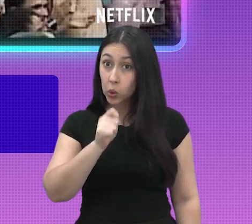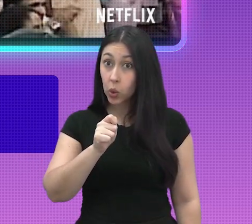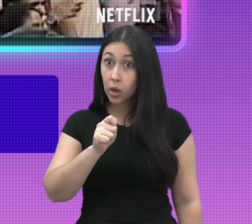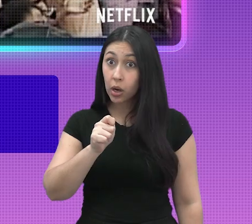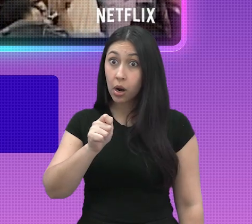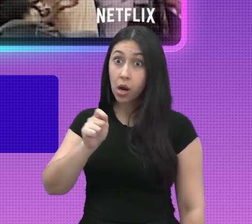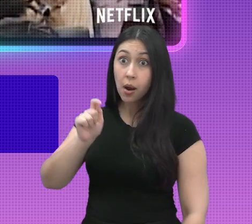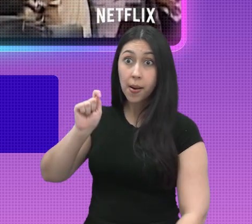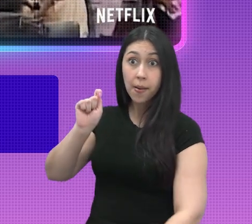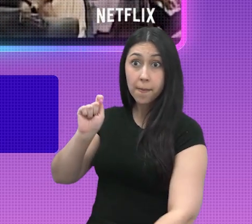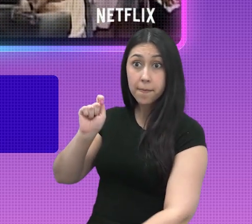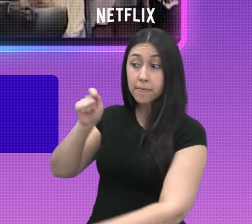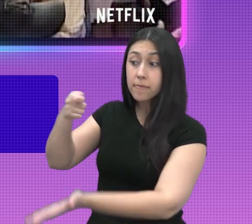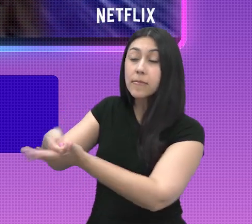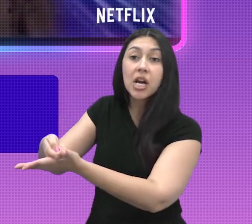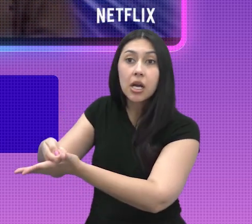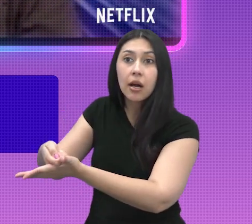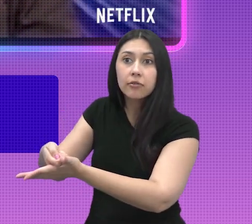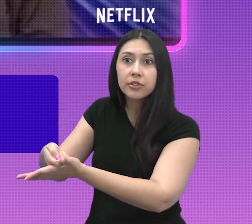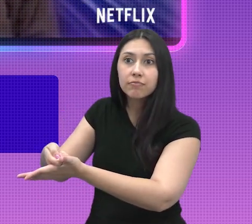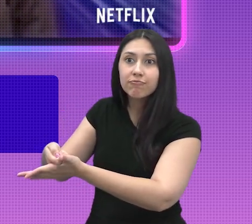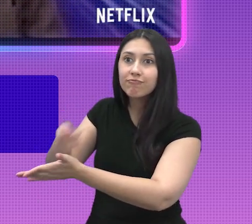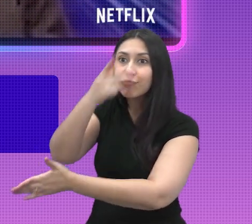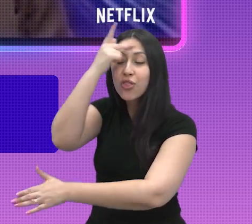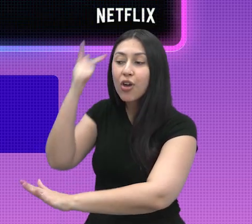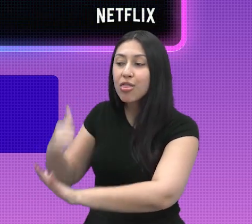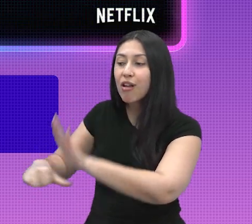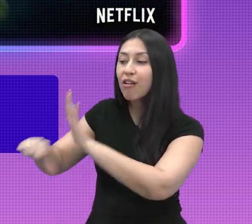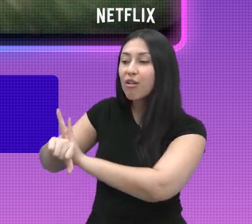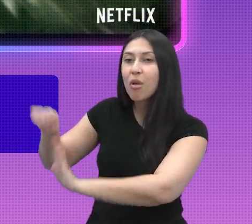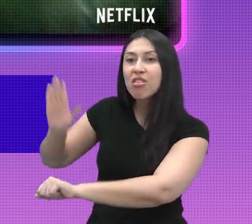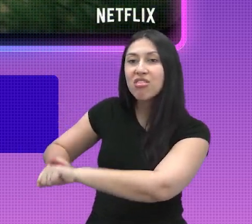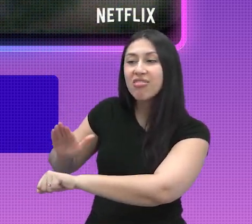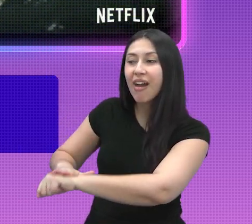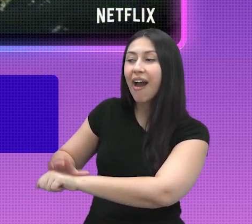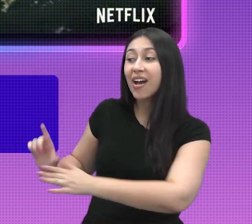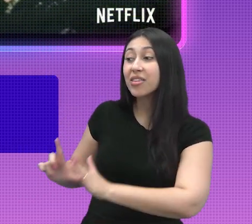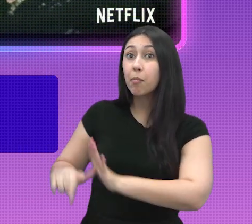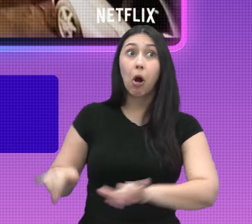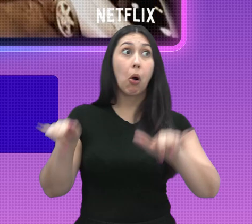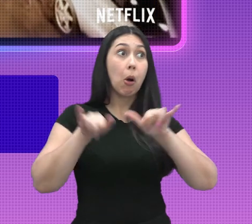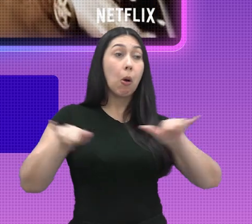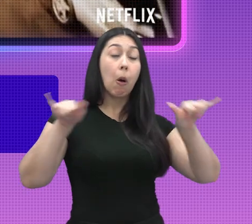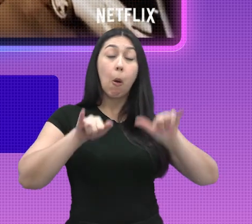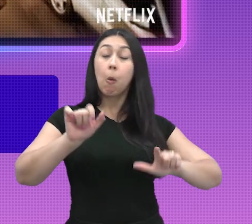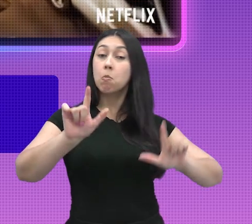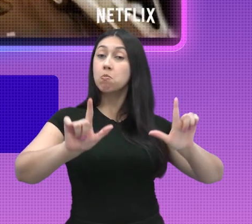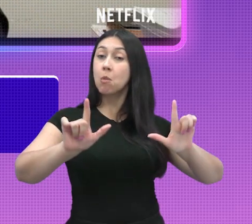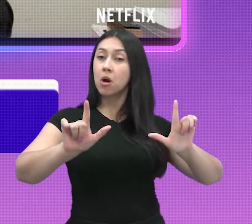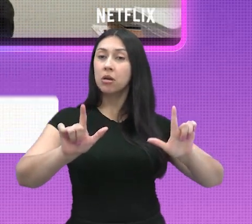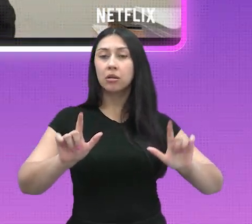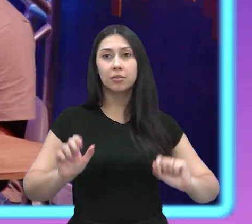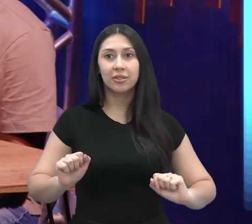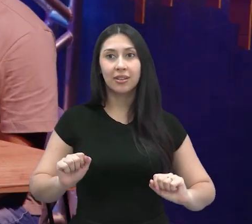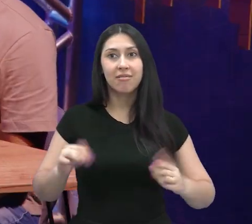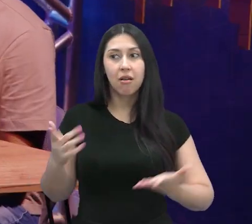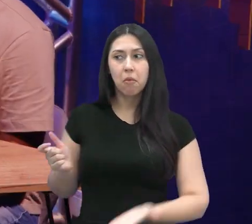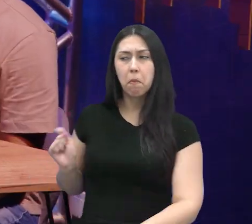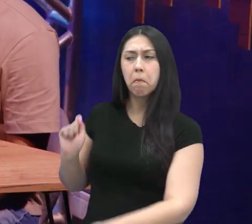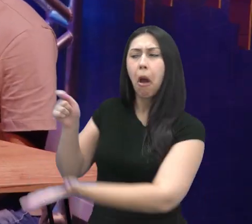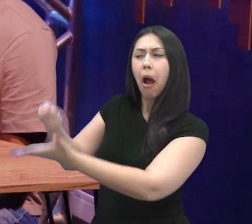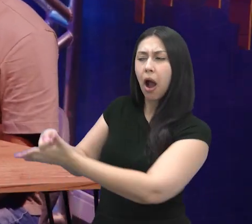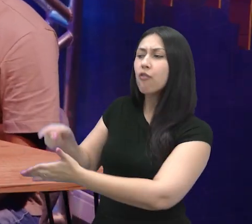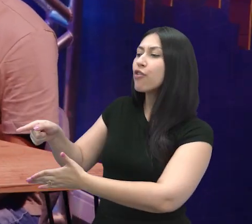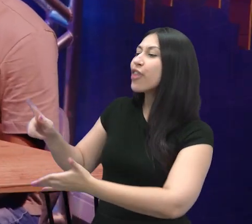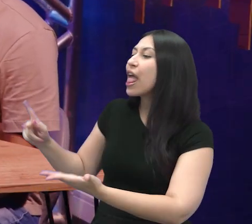ele bancava crimes para ter assunto no próprio programa. Então, assim, e aí ele